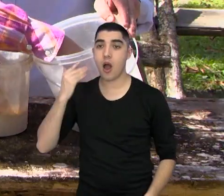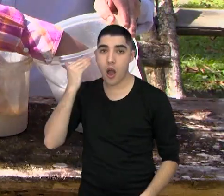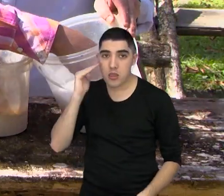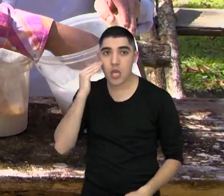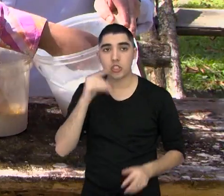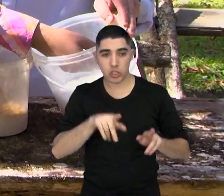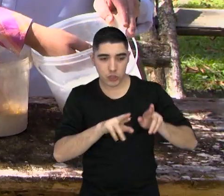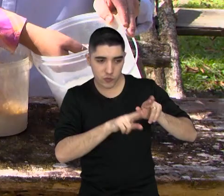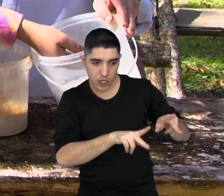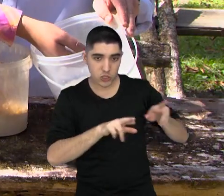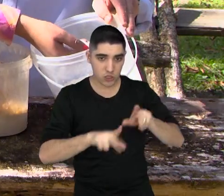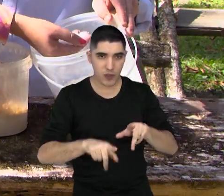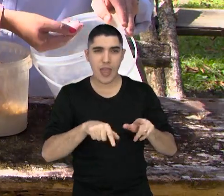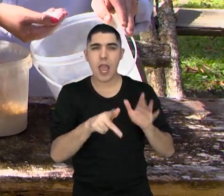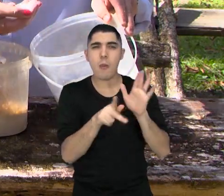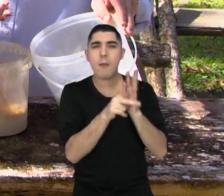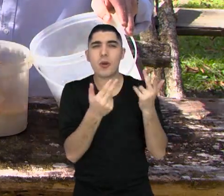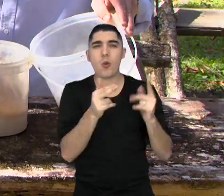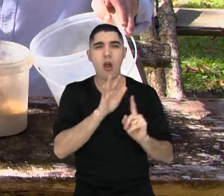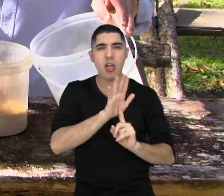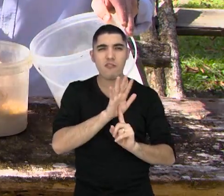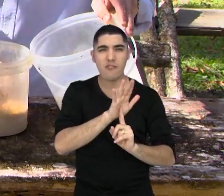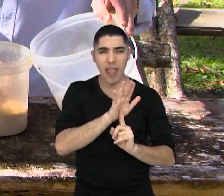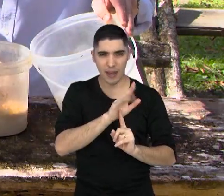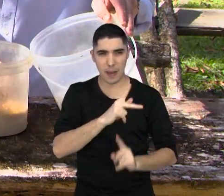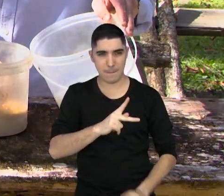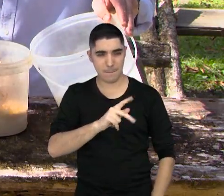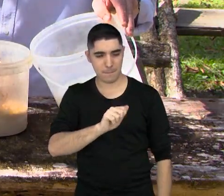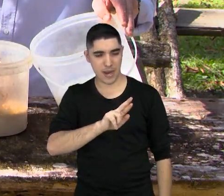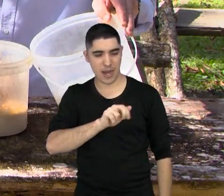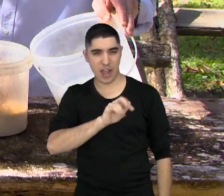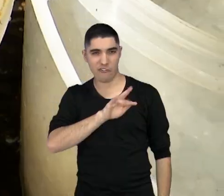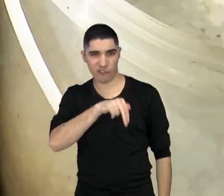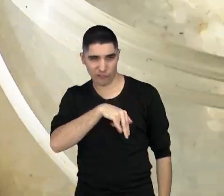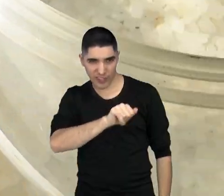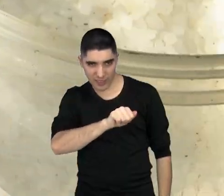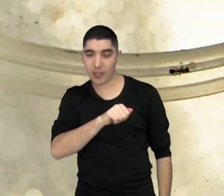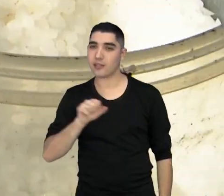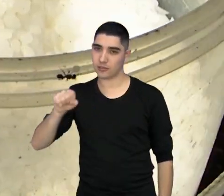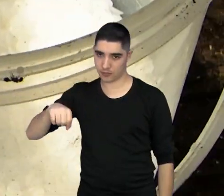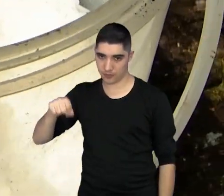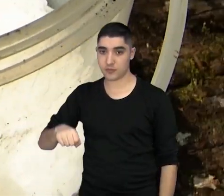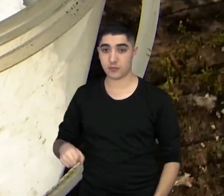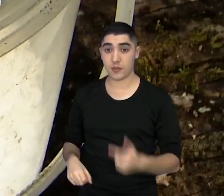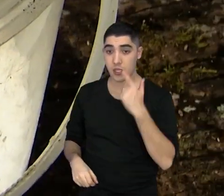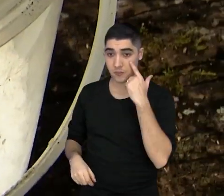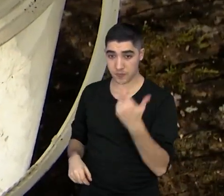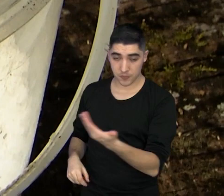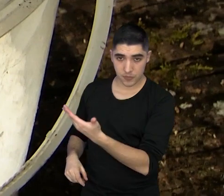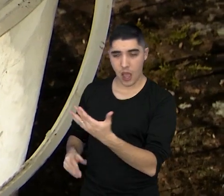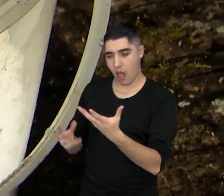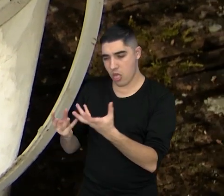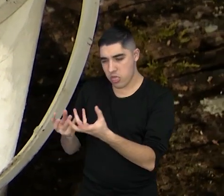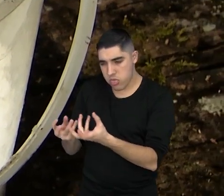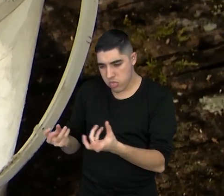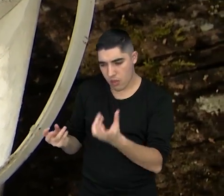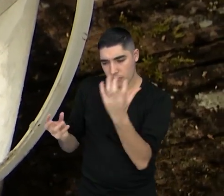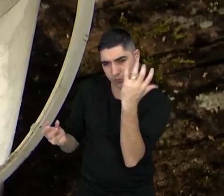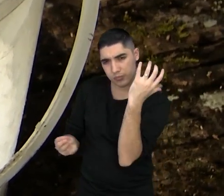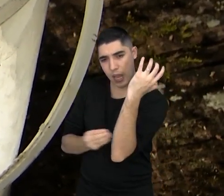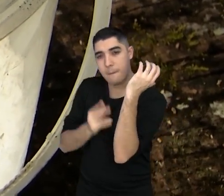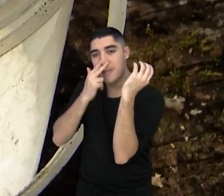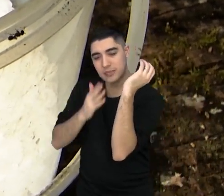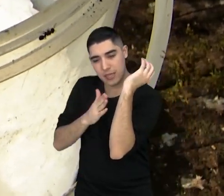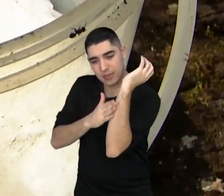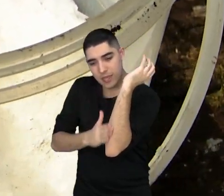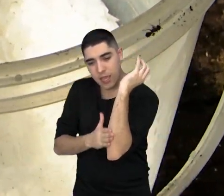parafina. Parafina, que é a mesma que a gente utiliza para as velas. Isso, exatamente. Aqui, ó. Aí mistura os dois, derrete, Isso. e aí eles fazem uma espécie de,